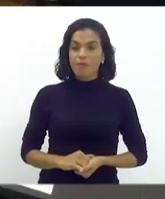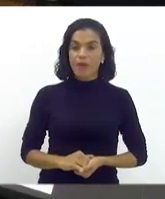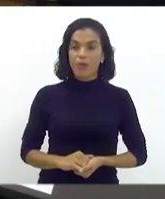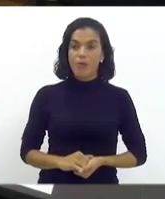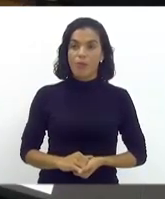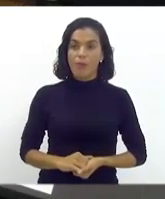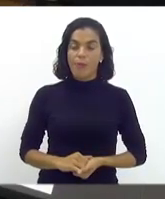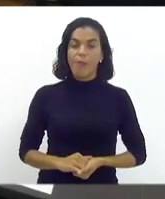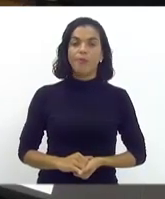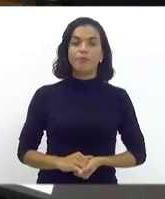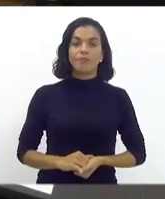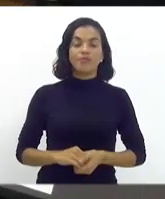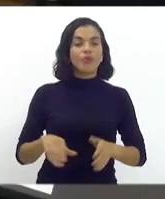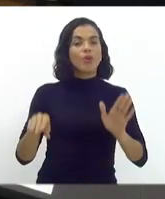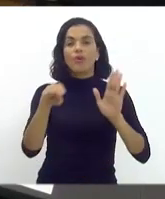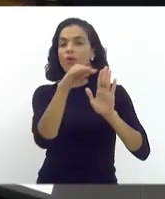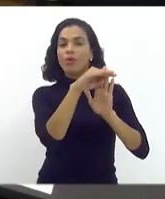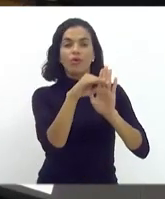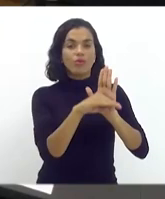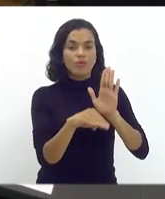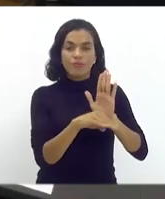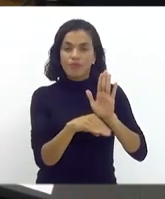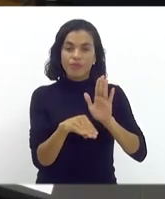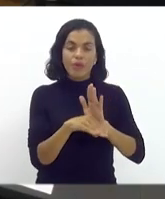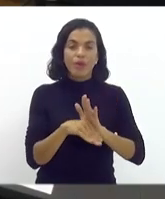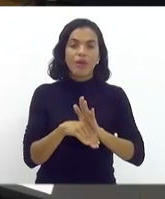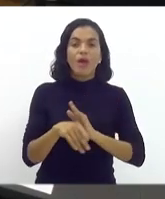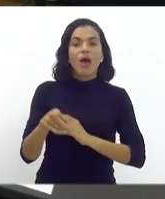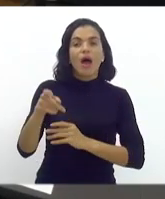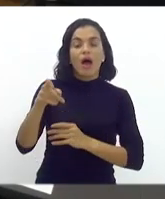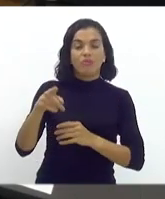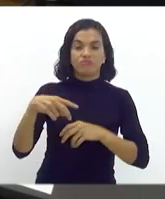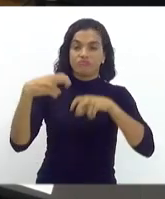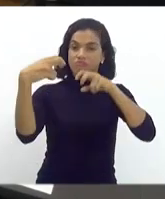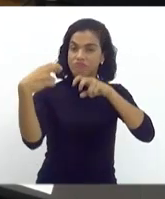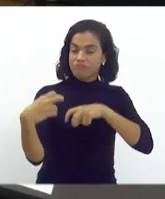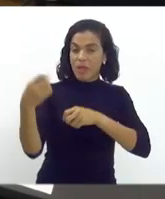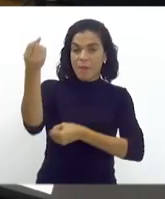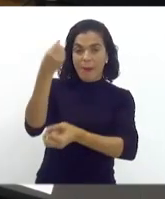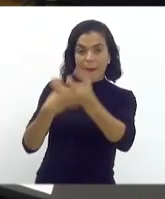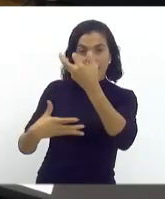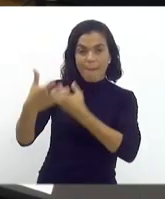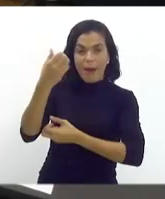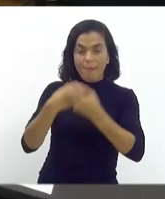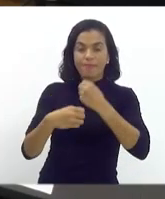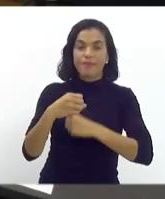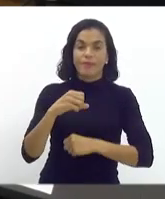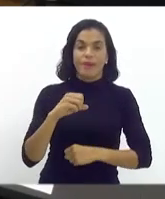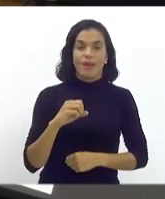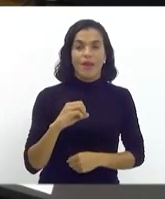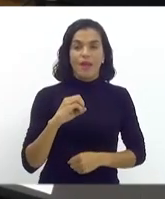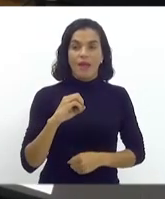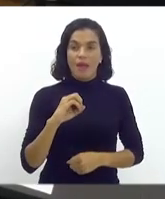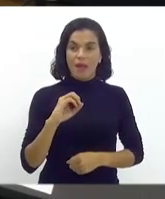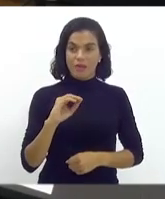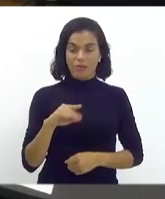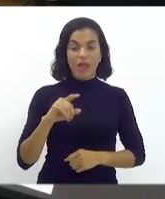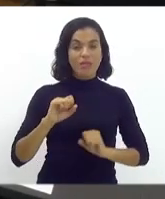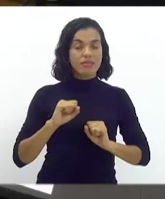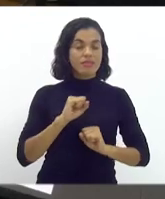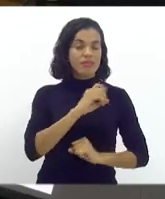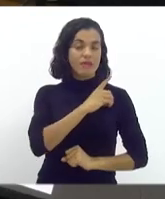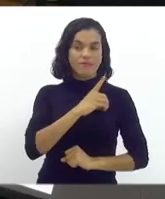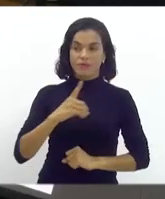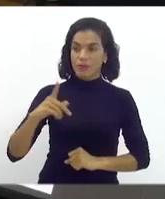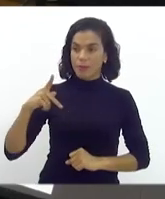com a seguinte pauta a oitiva da doutora Lúcia Helena Silva Barros de Oliveira que é defensora